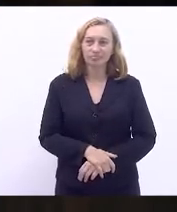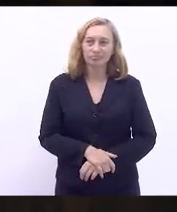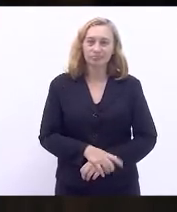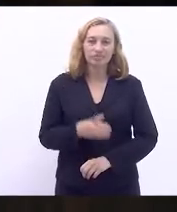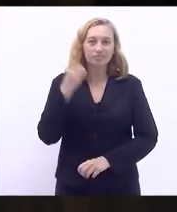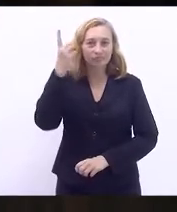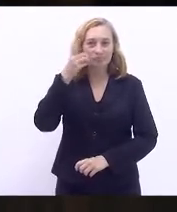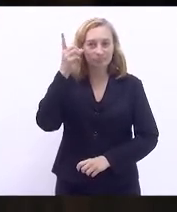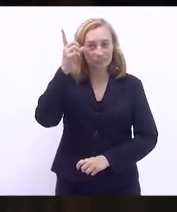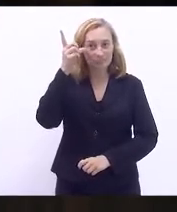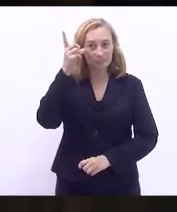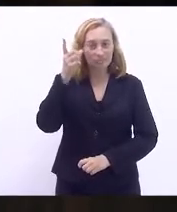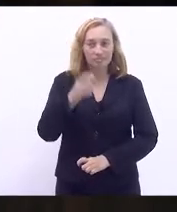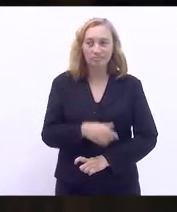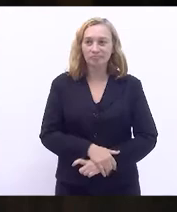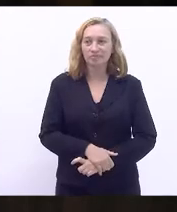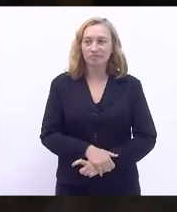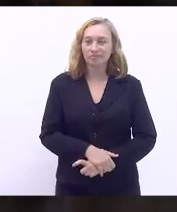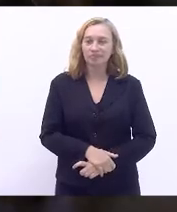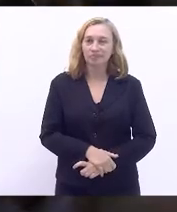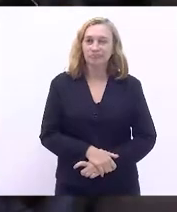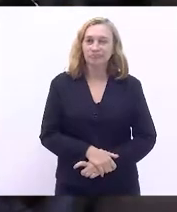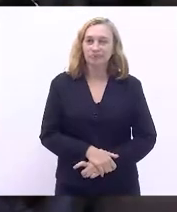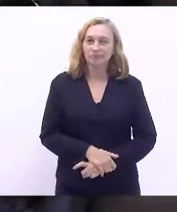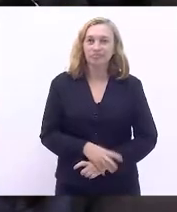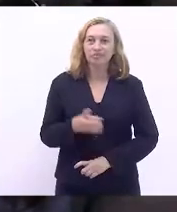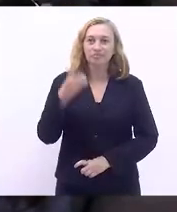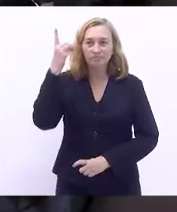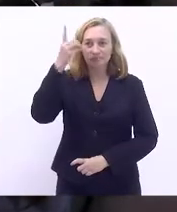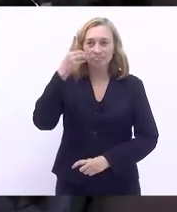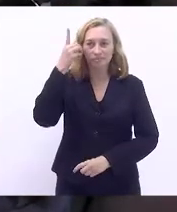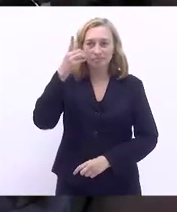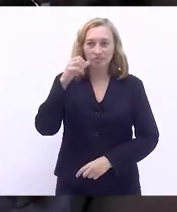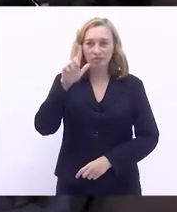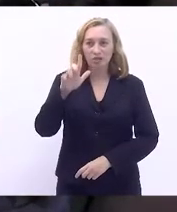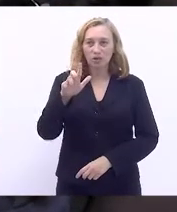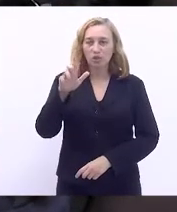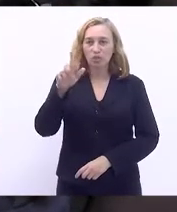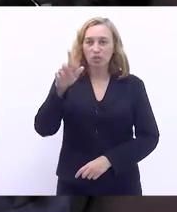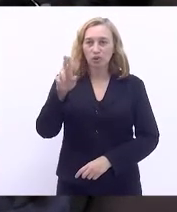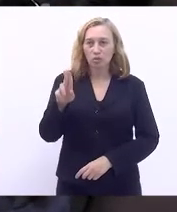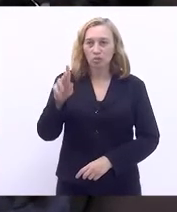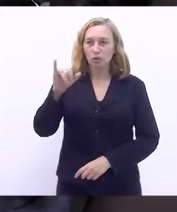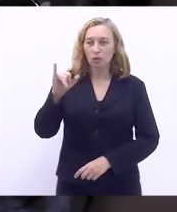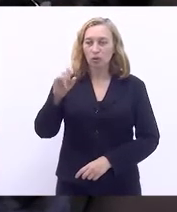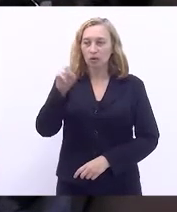Deputada Lucinha. Deputado Luiz Martins.